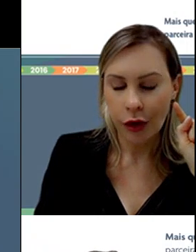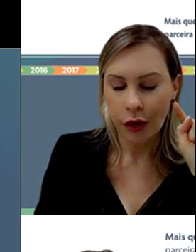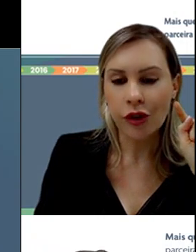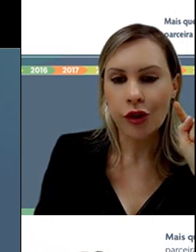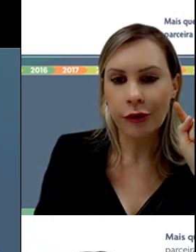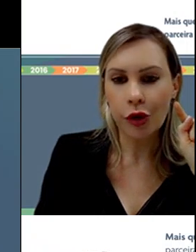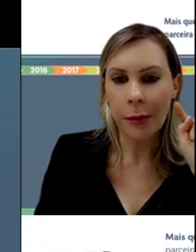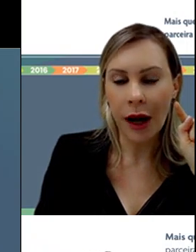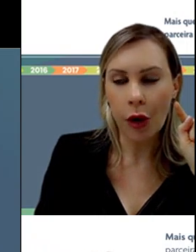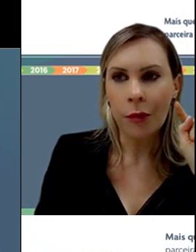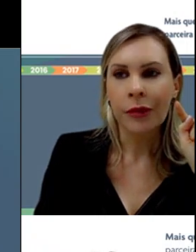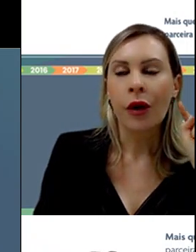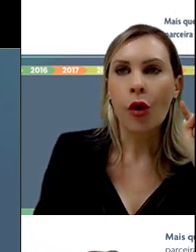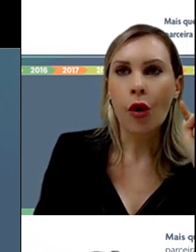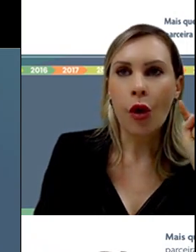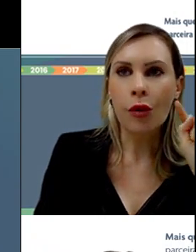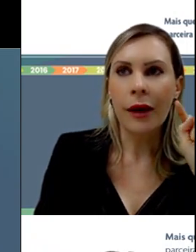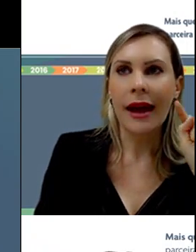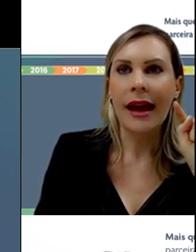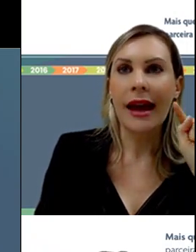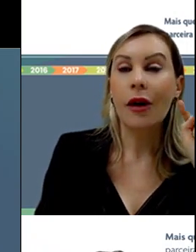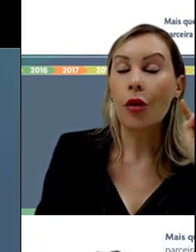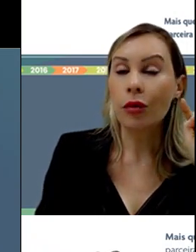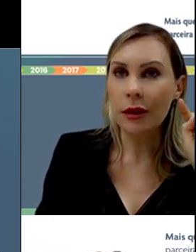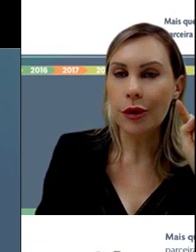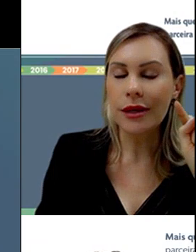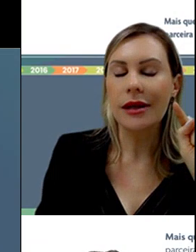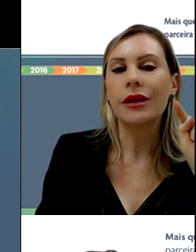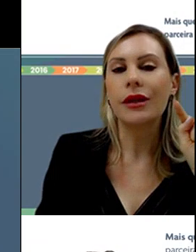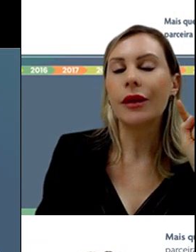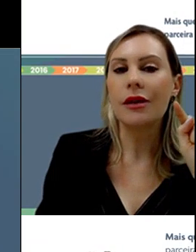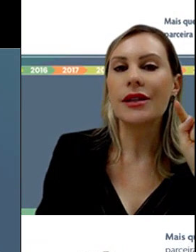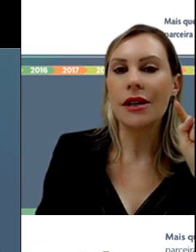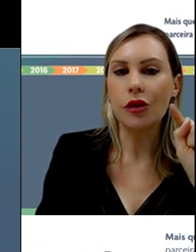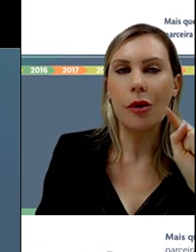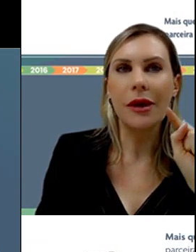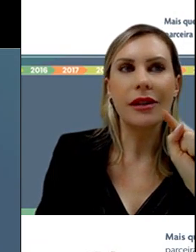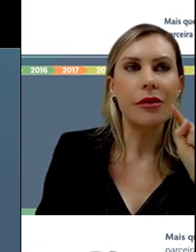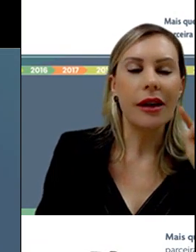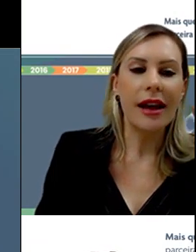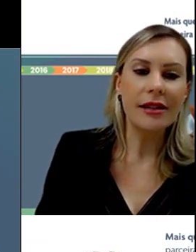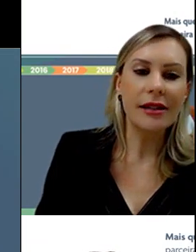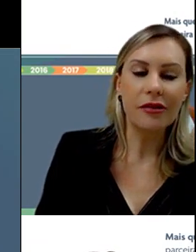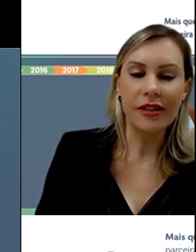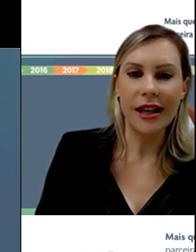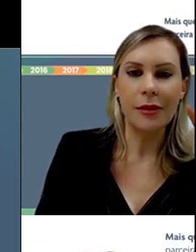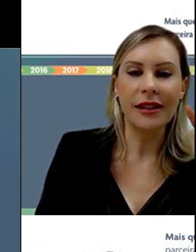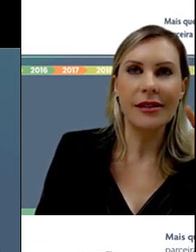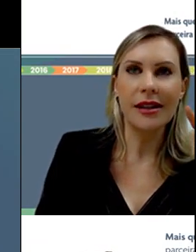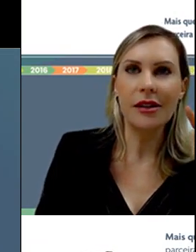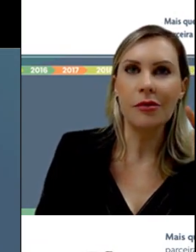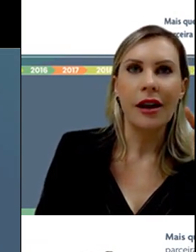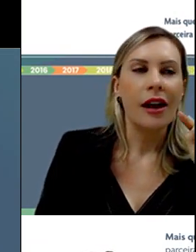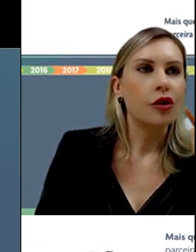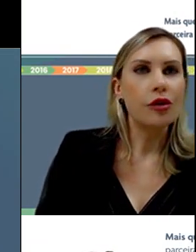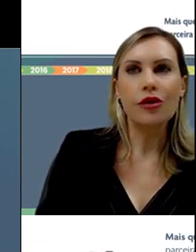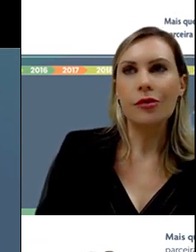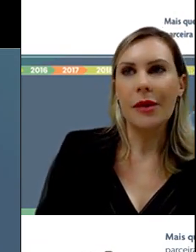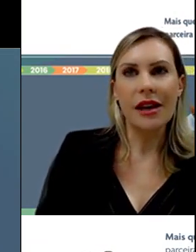cá, no ativo normal, com a contribuição da União em seu nome. Então, eles não fizeram